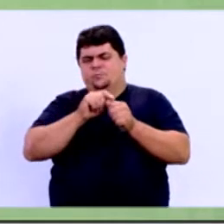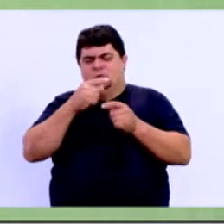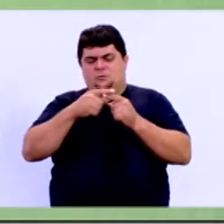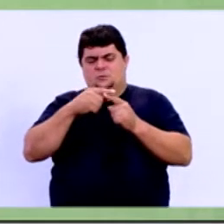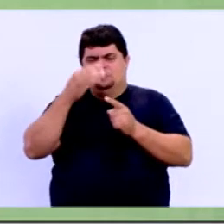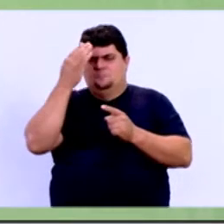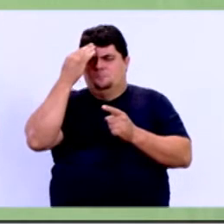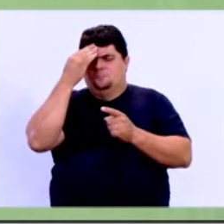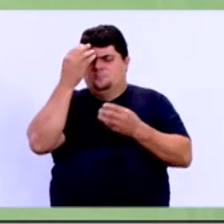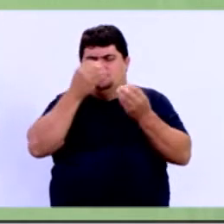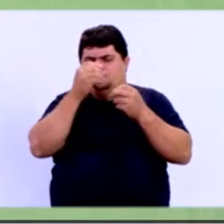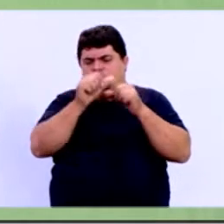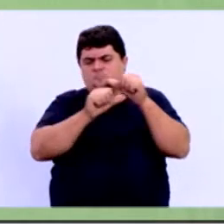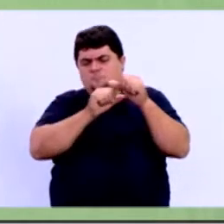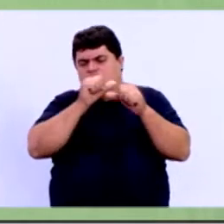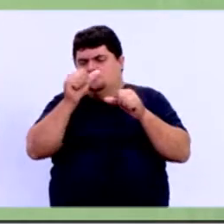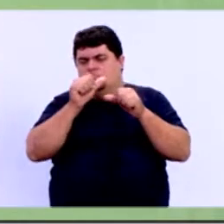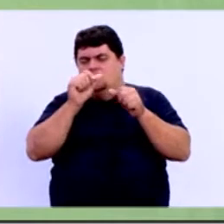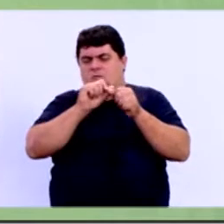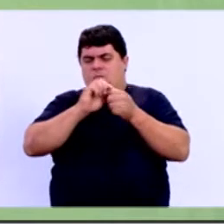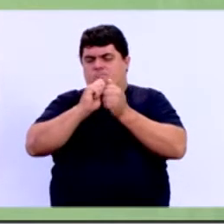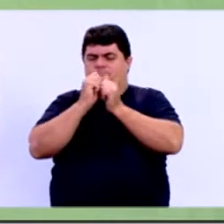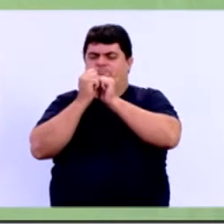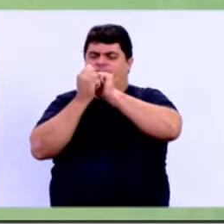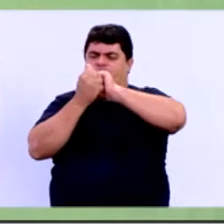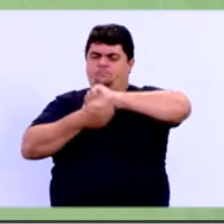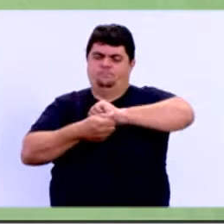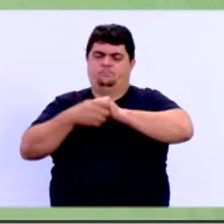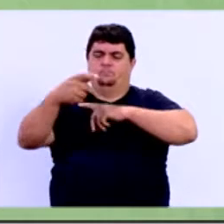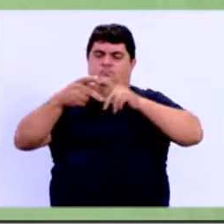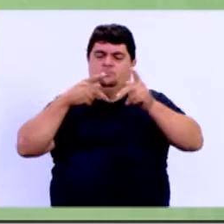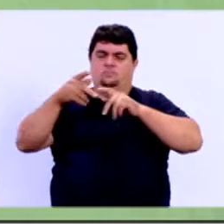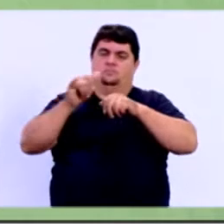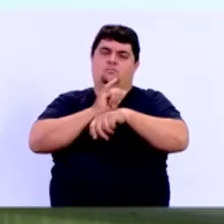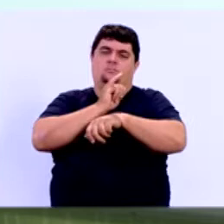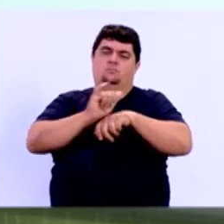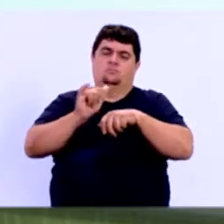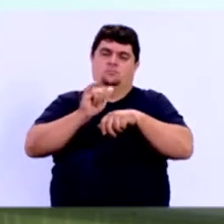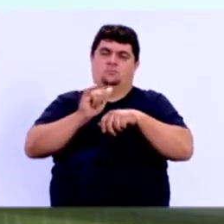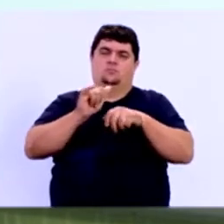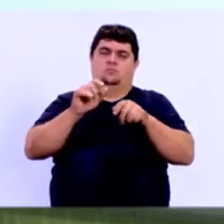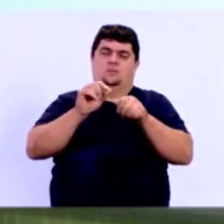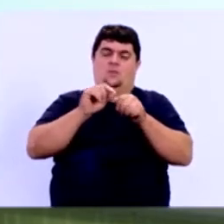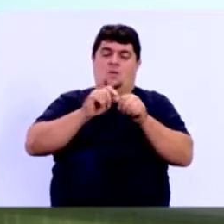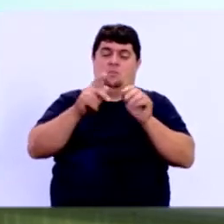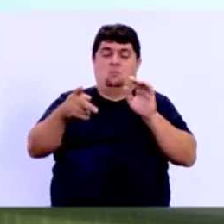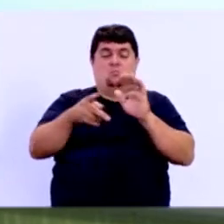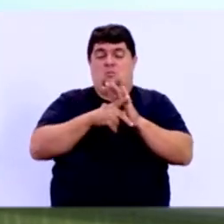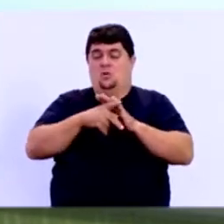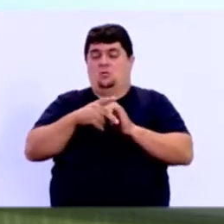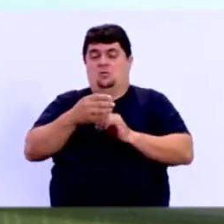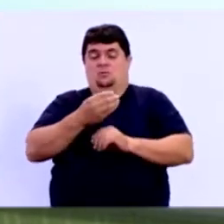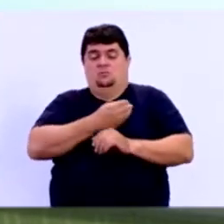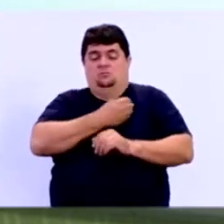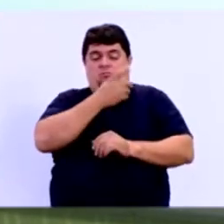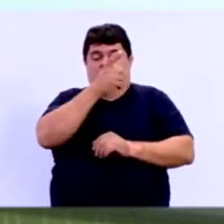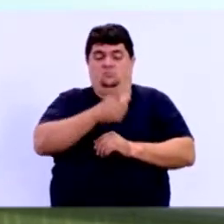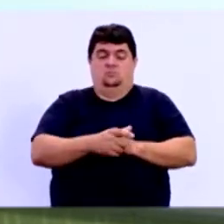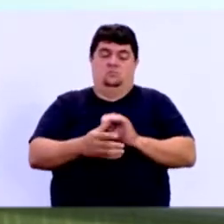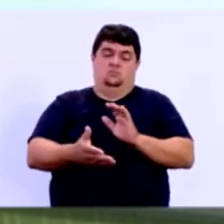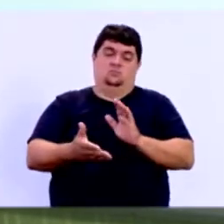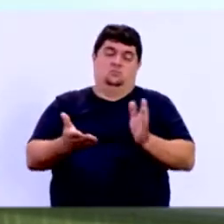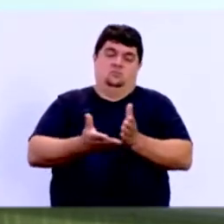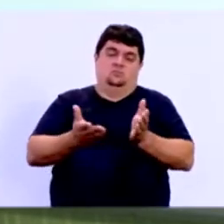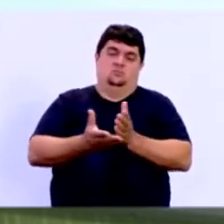entender essas mudanças e adequar o seu planejamento estratégico à sua realidade do momento, né? Então,